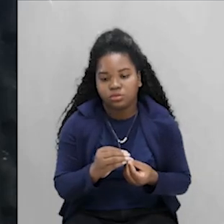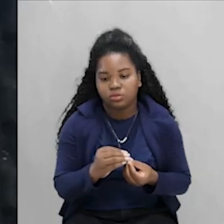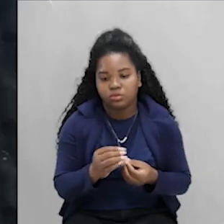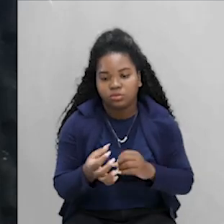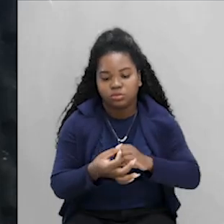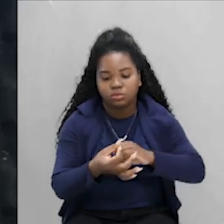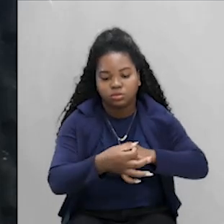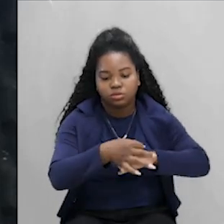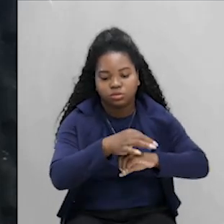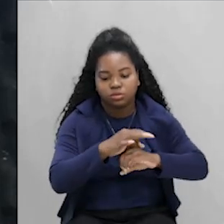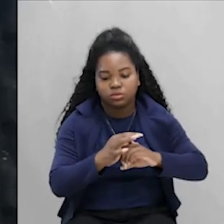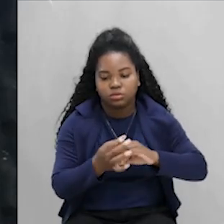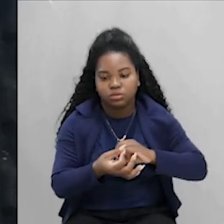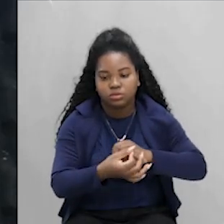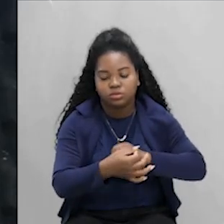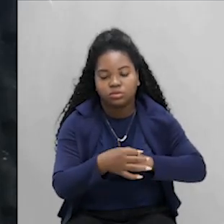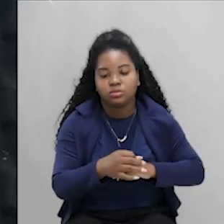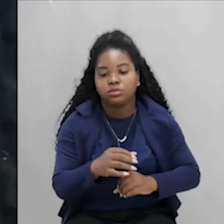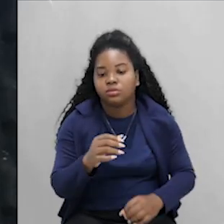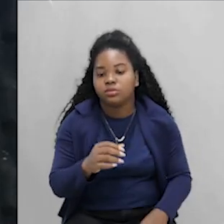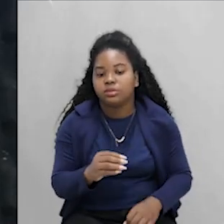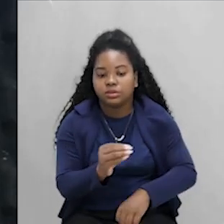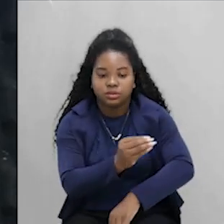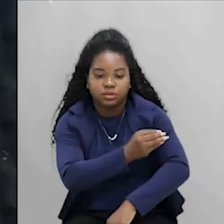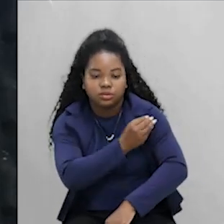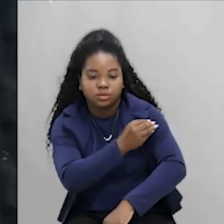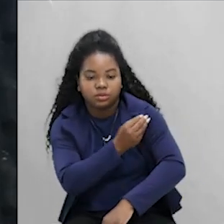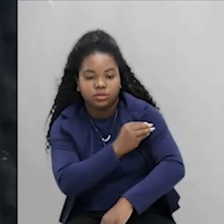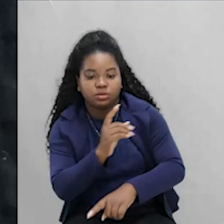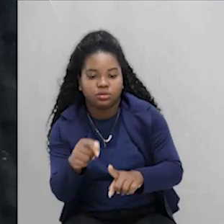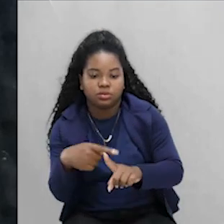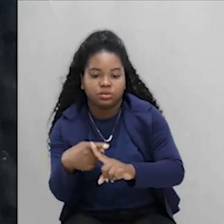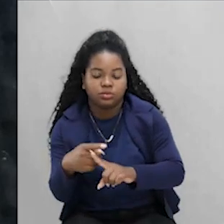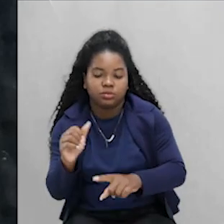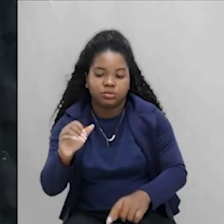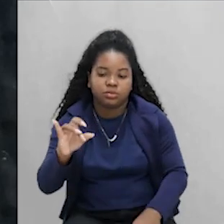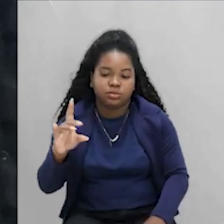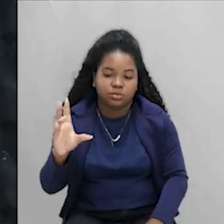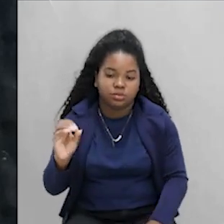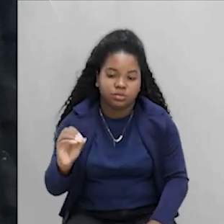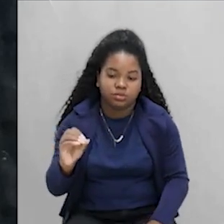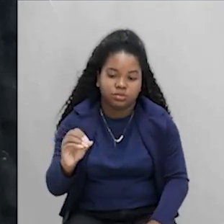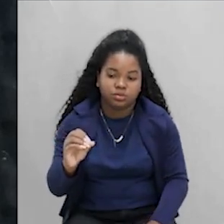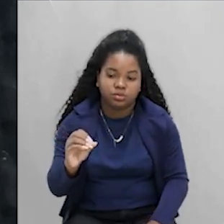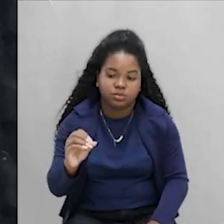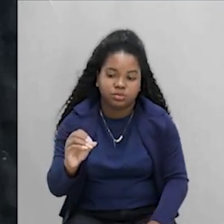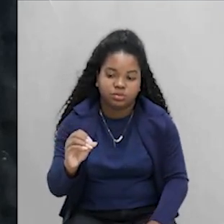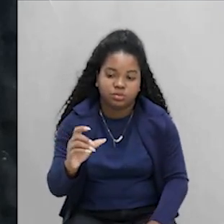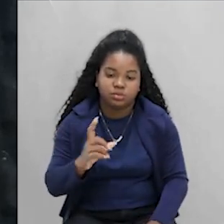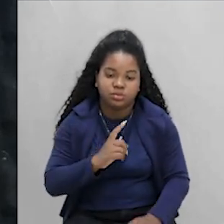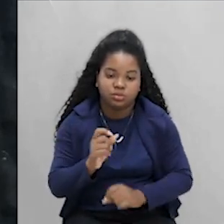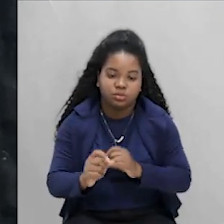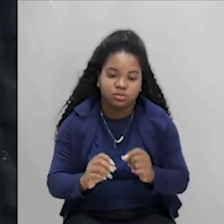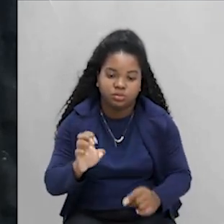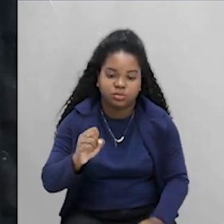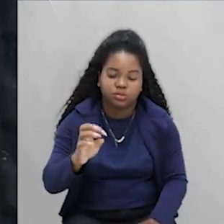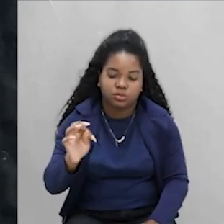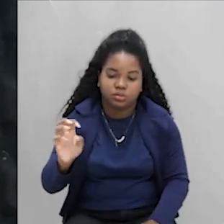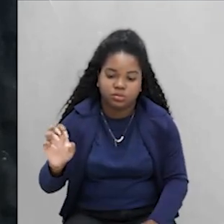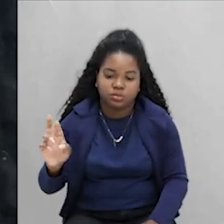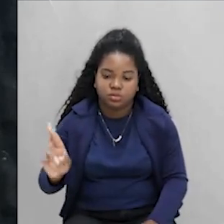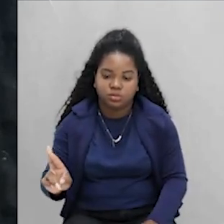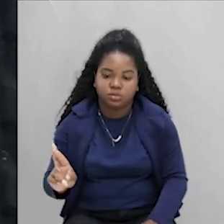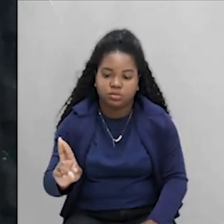então álcool mais ácido ácido mais álcool vai gerar esta e água